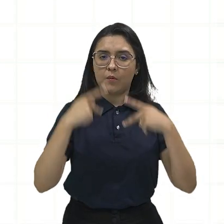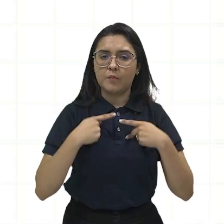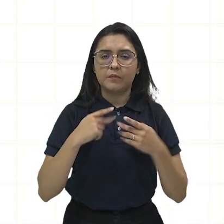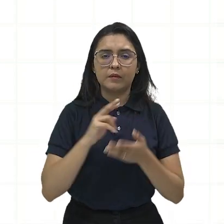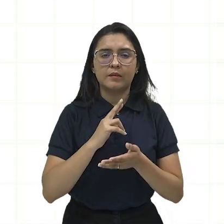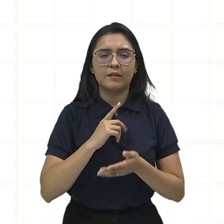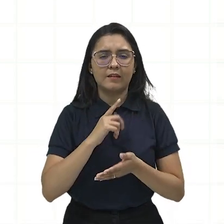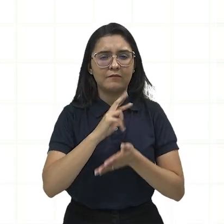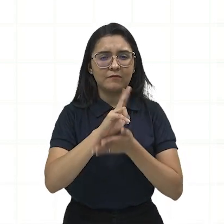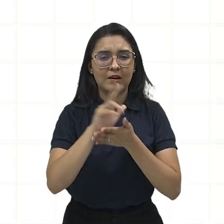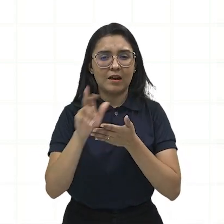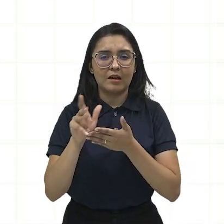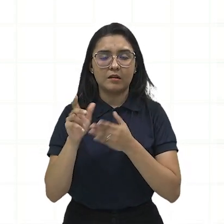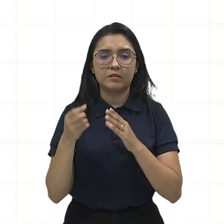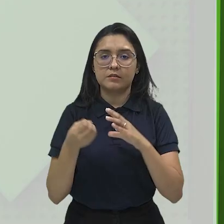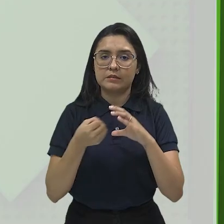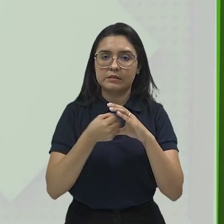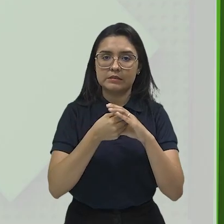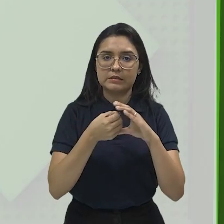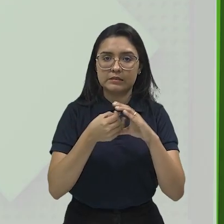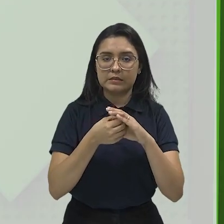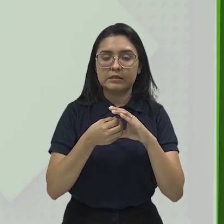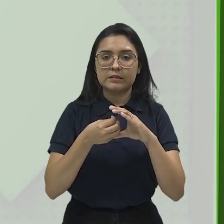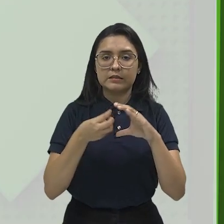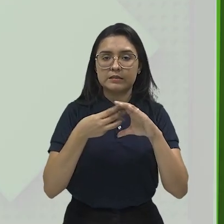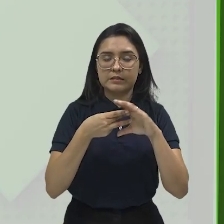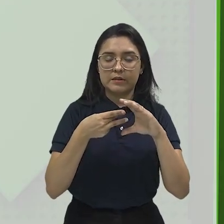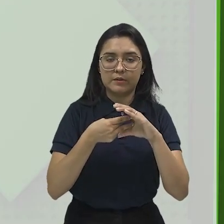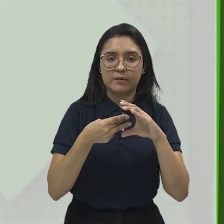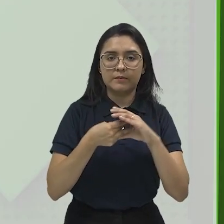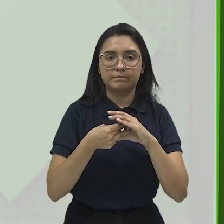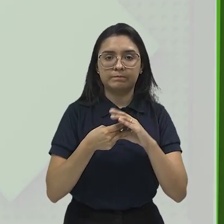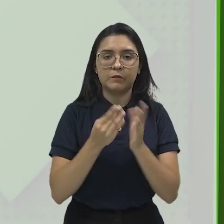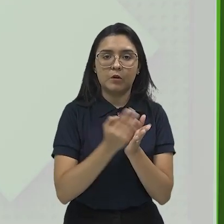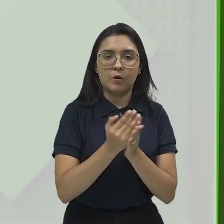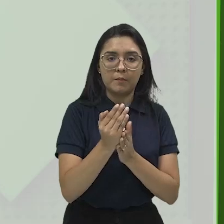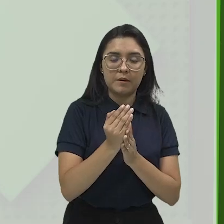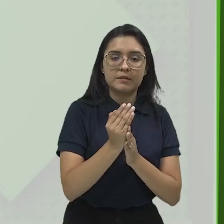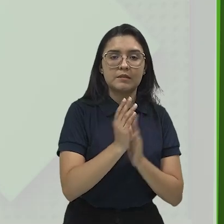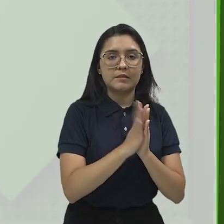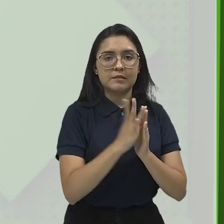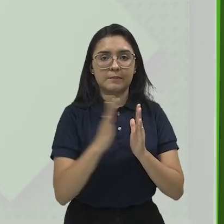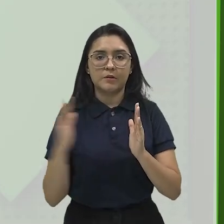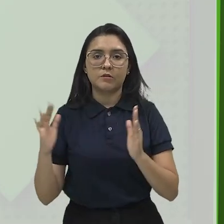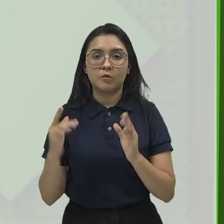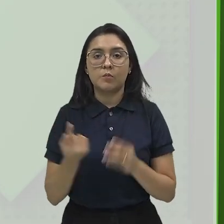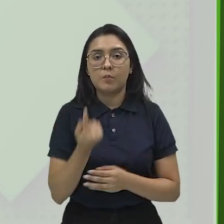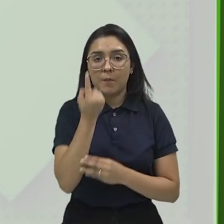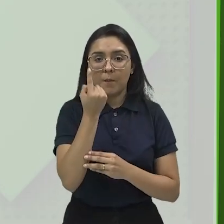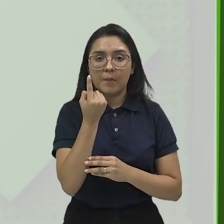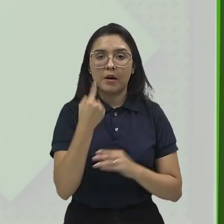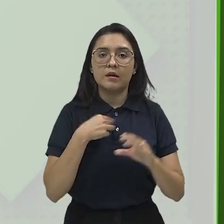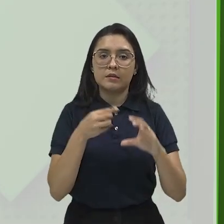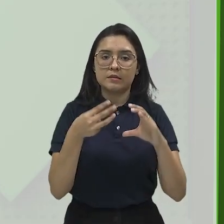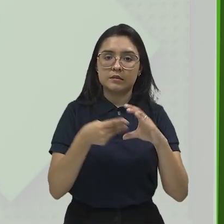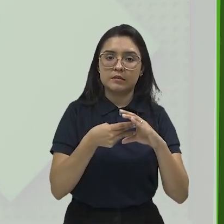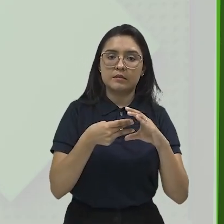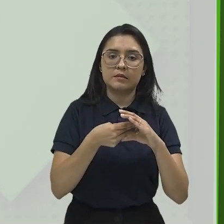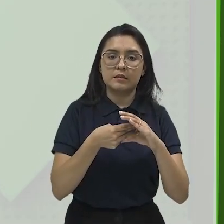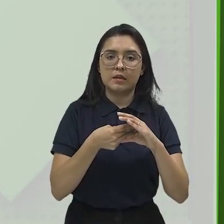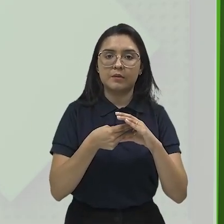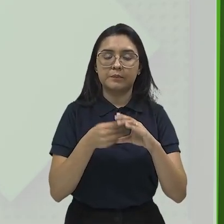milhares de células, originado a partir desse processo de divisão, né, a partir de uma célula. Isso